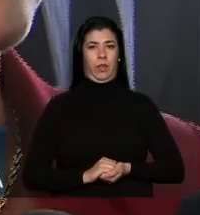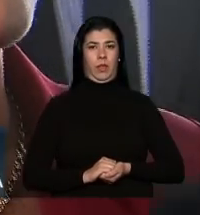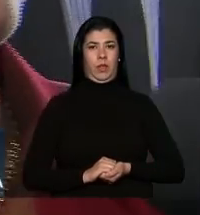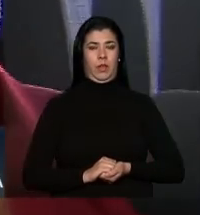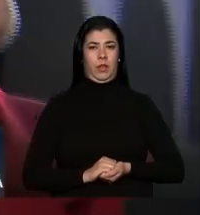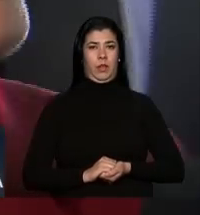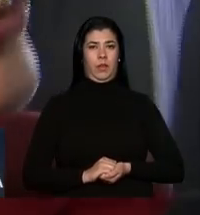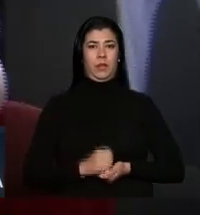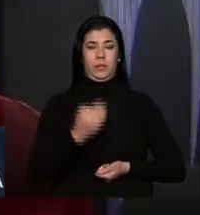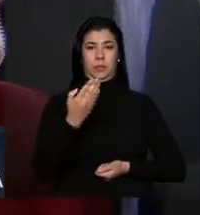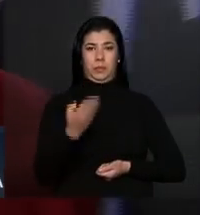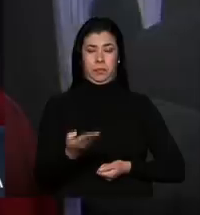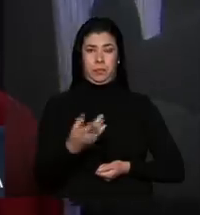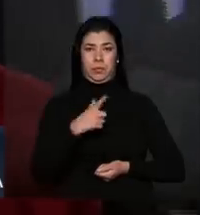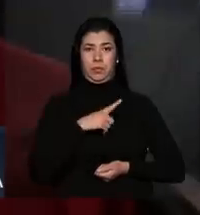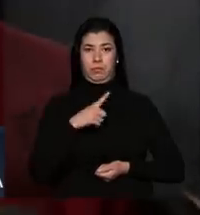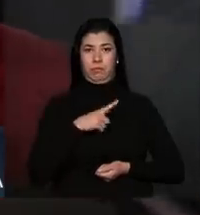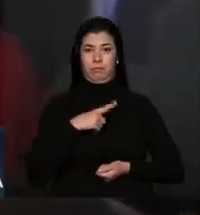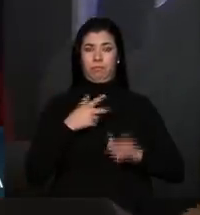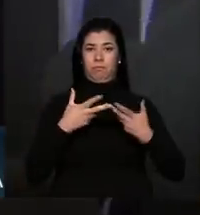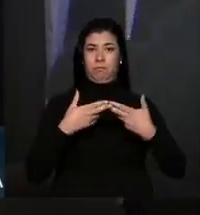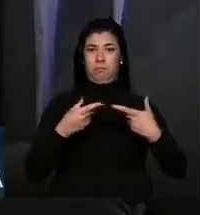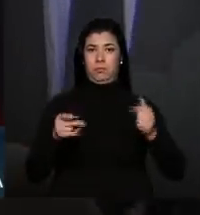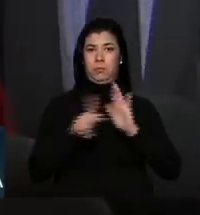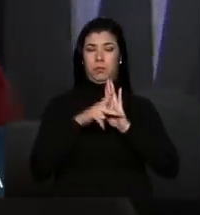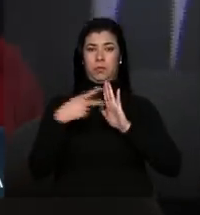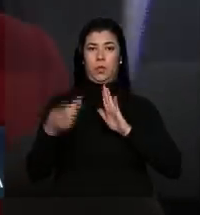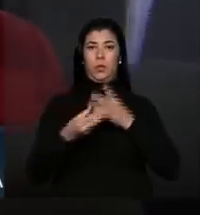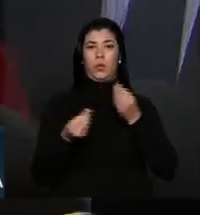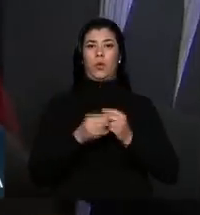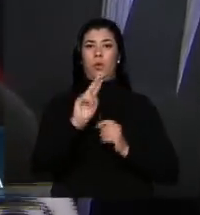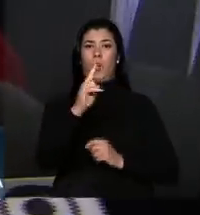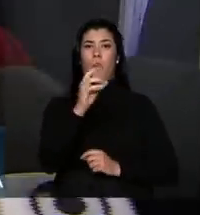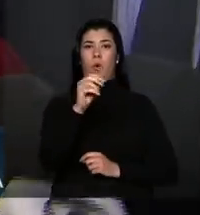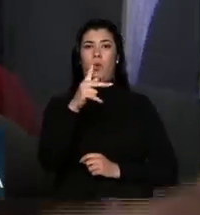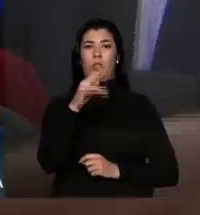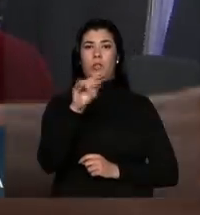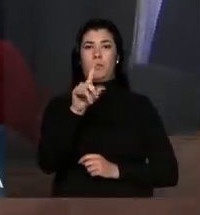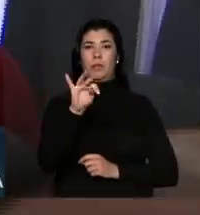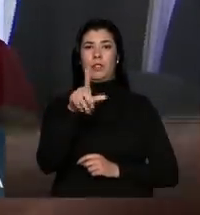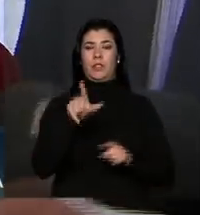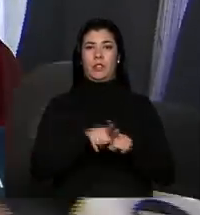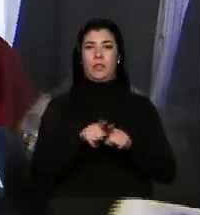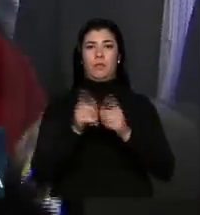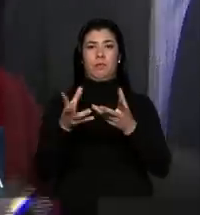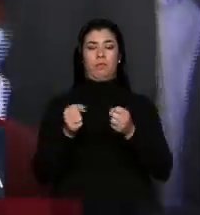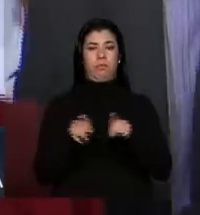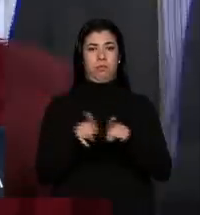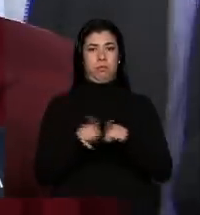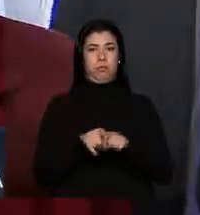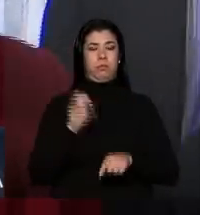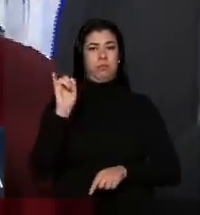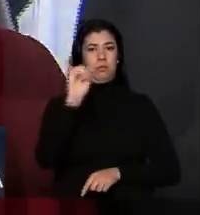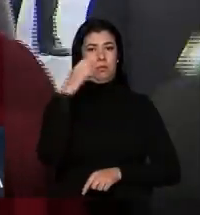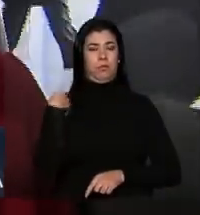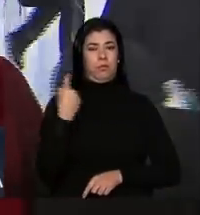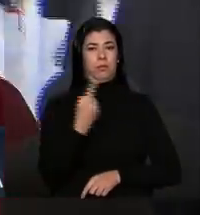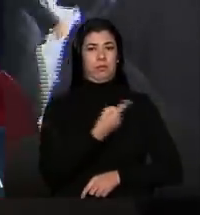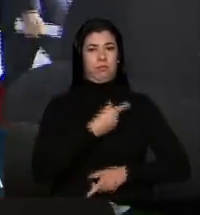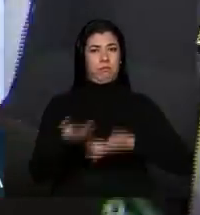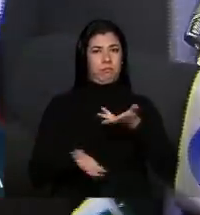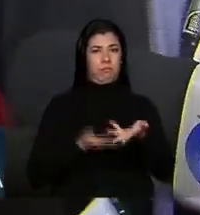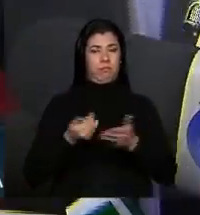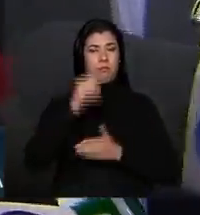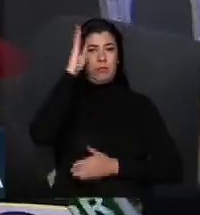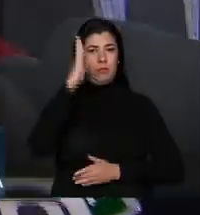É uma questão aí de hospitalidade. Mas, como vocês podem ver, é uma reunião muito importante nas nossas